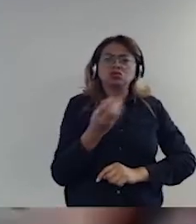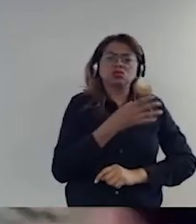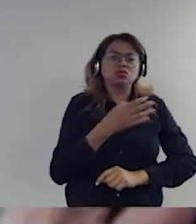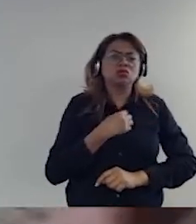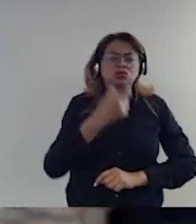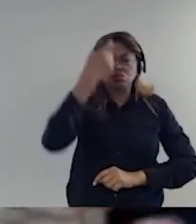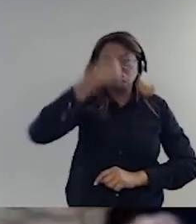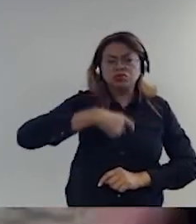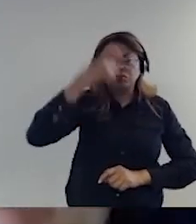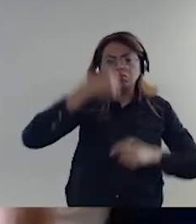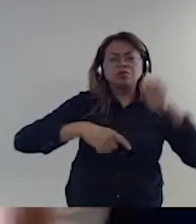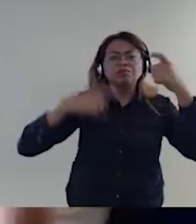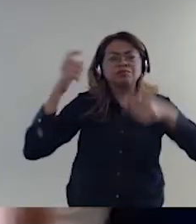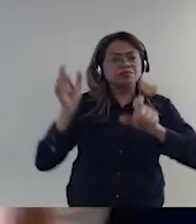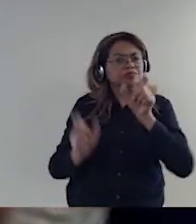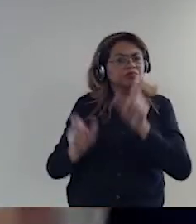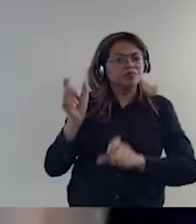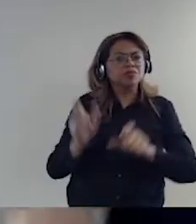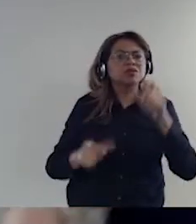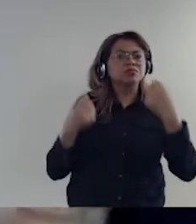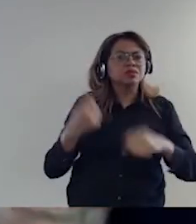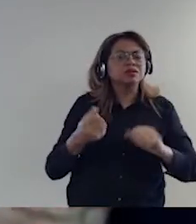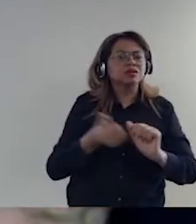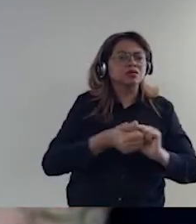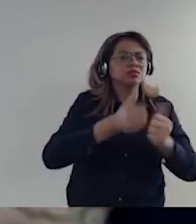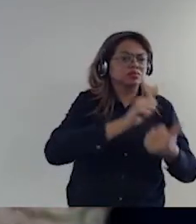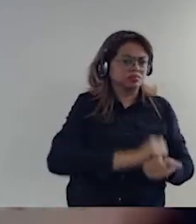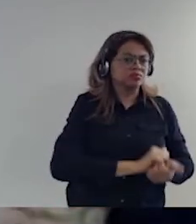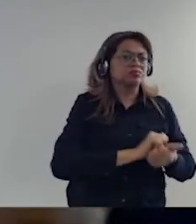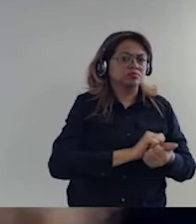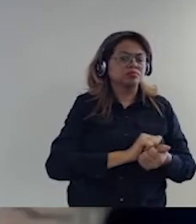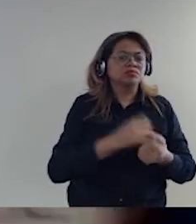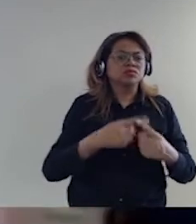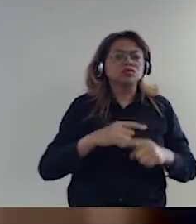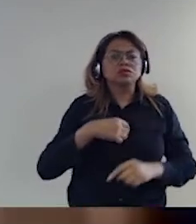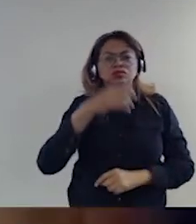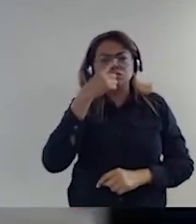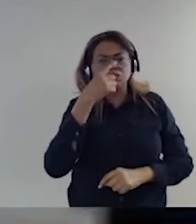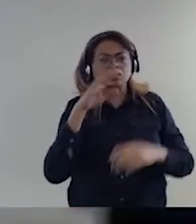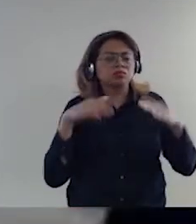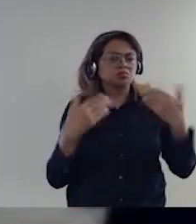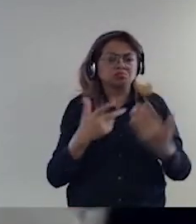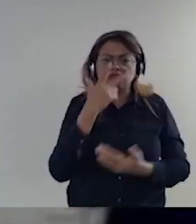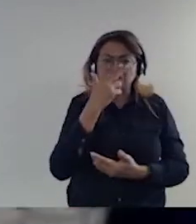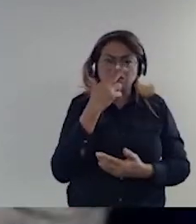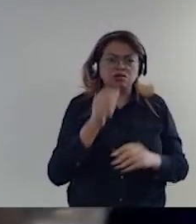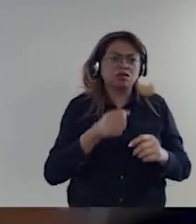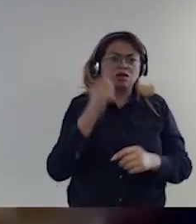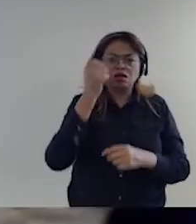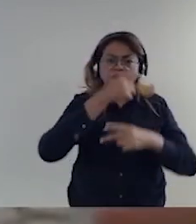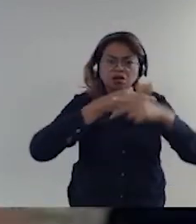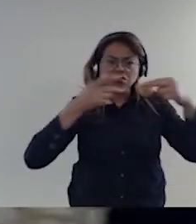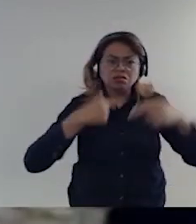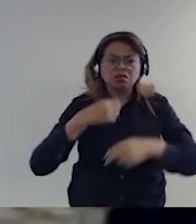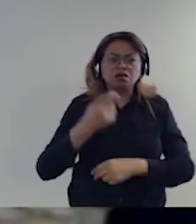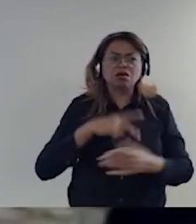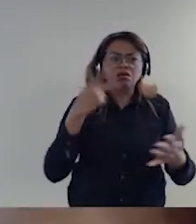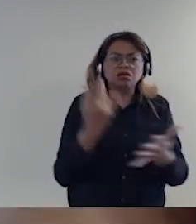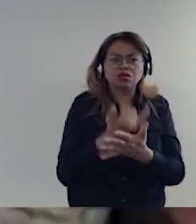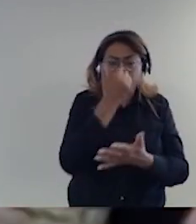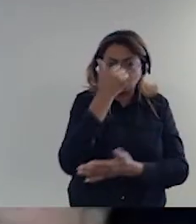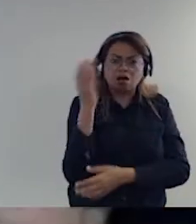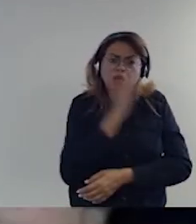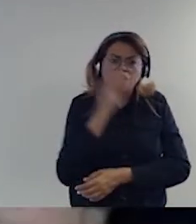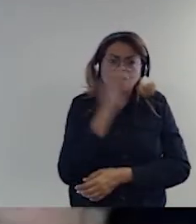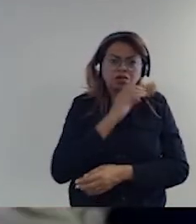relativamente adaptados. Eu, pelo menos, não sinto que os factos ocorram de uma forma tão rápida quando se sucederam, por exemplo,